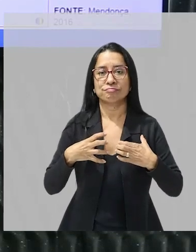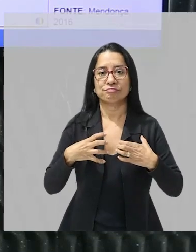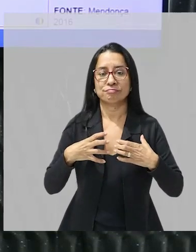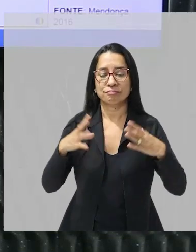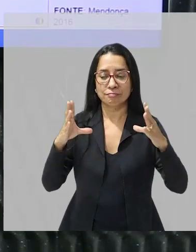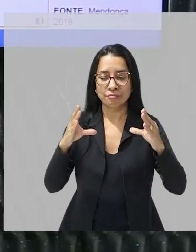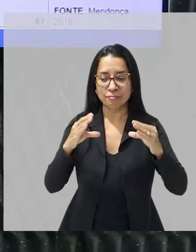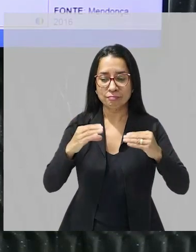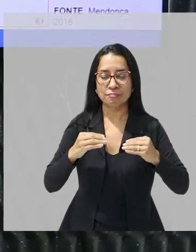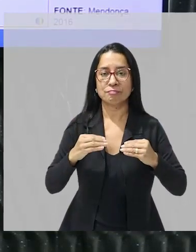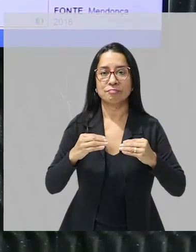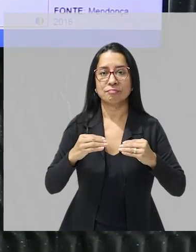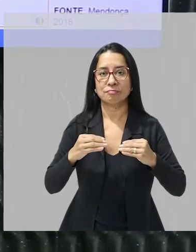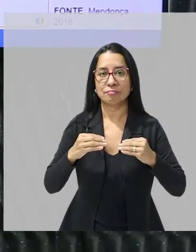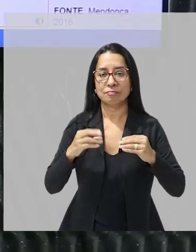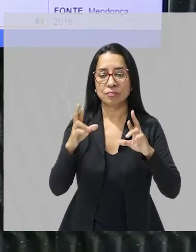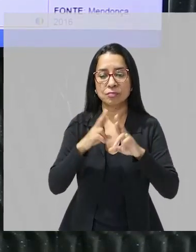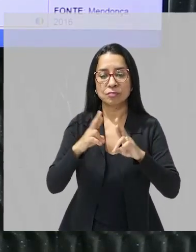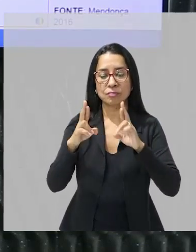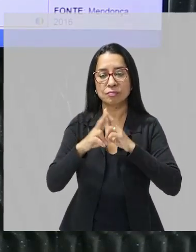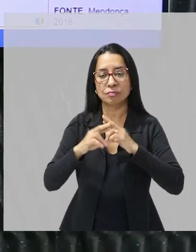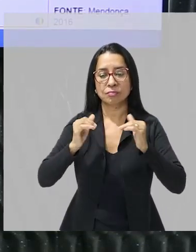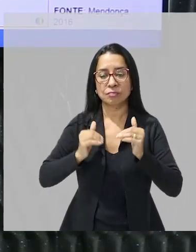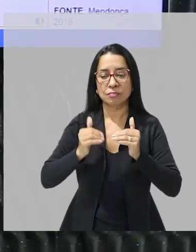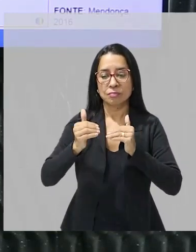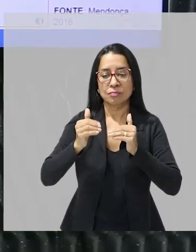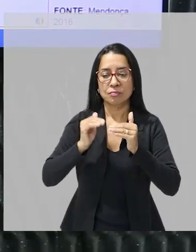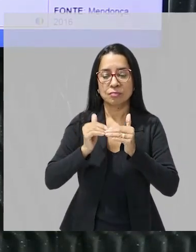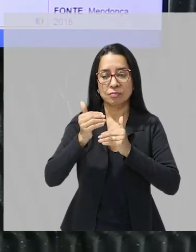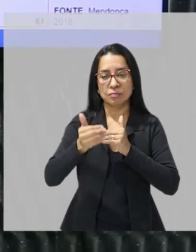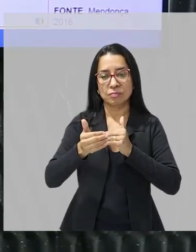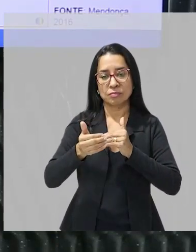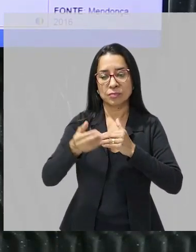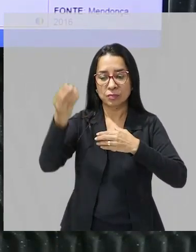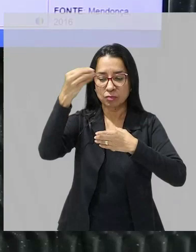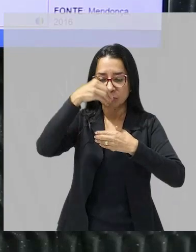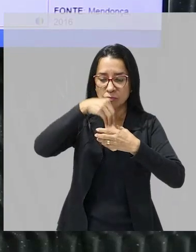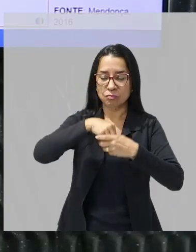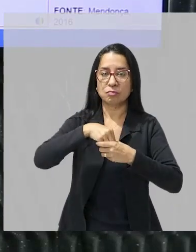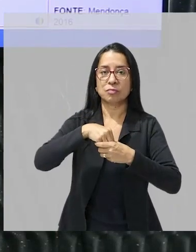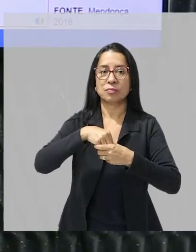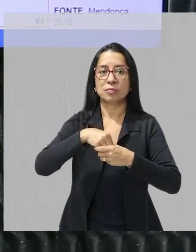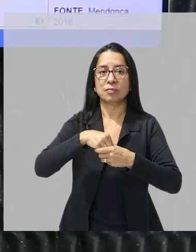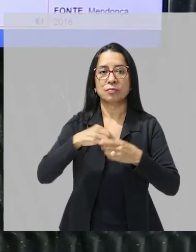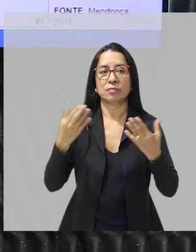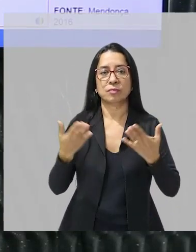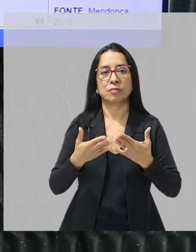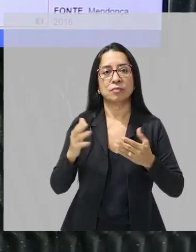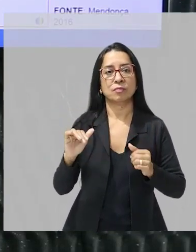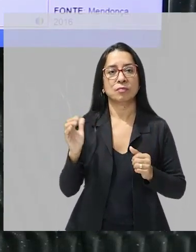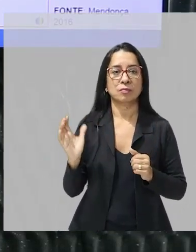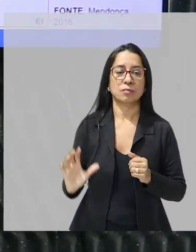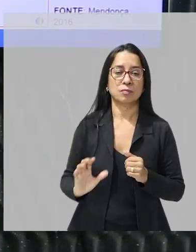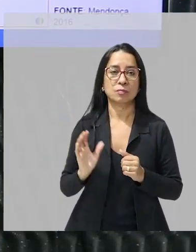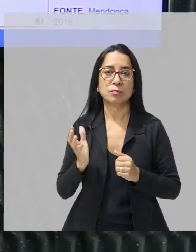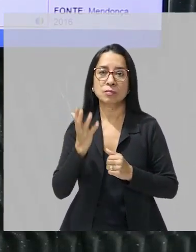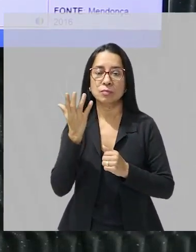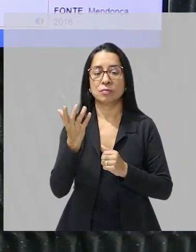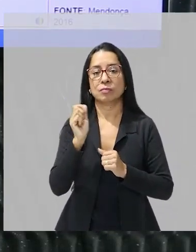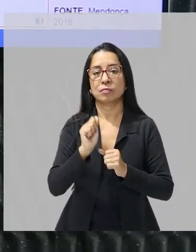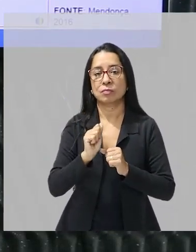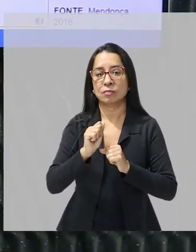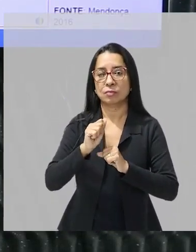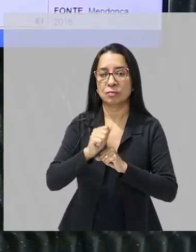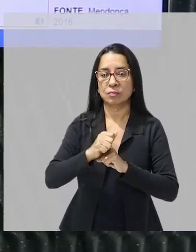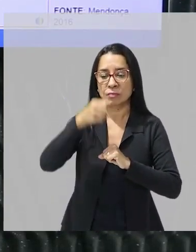com relação à pressão externa. Consequentemente, o ar, ele entra, tá certo? Agora, quando ocorre a expiração,